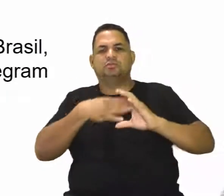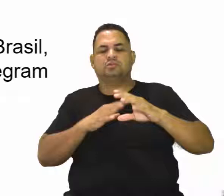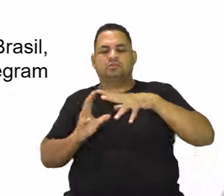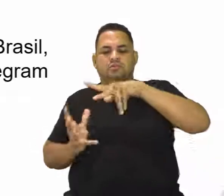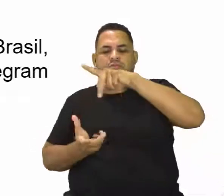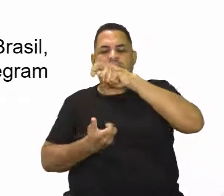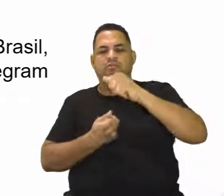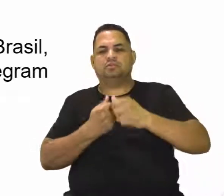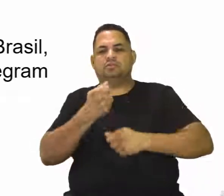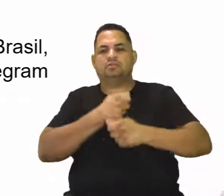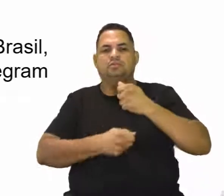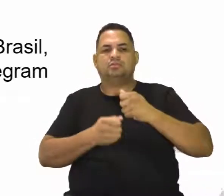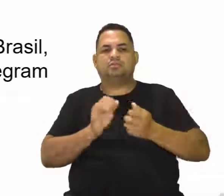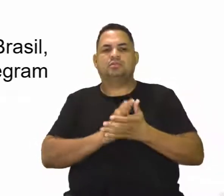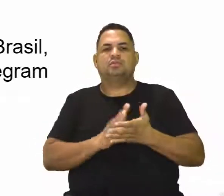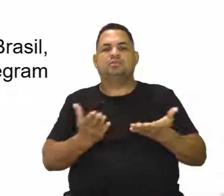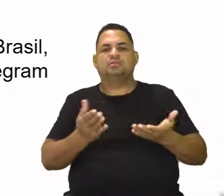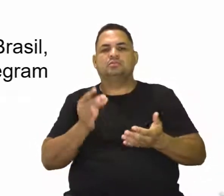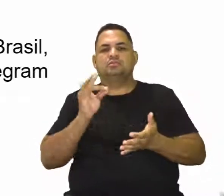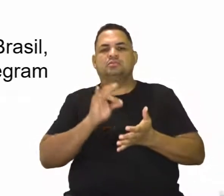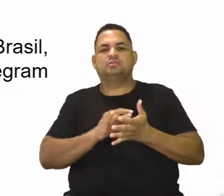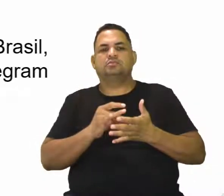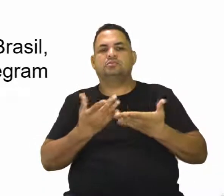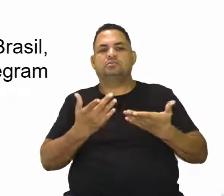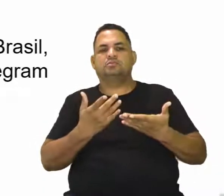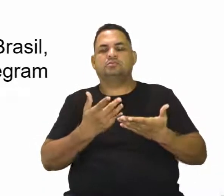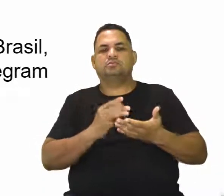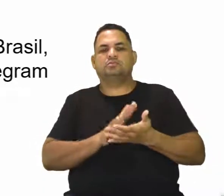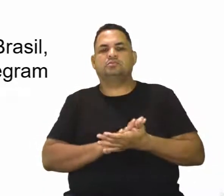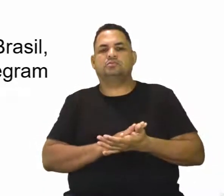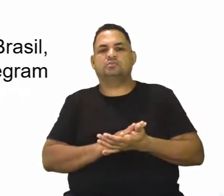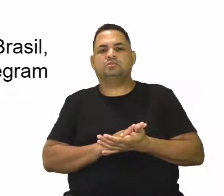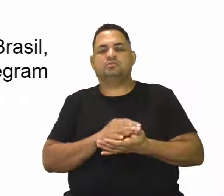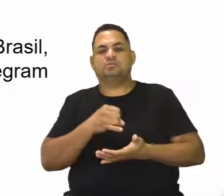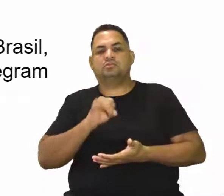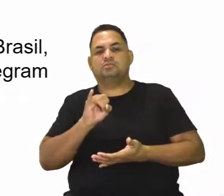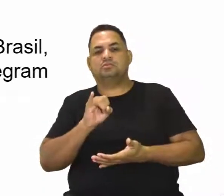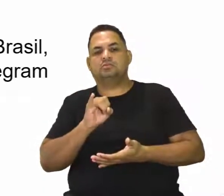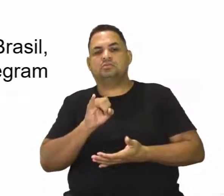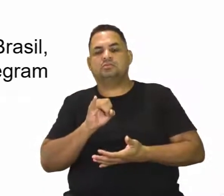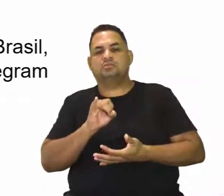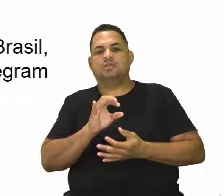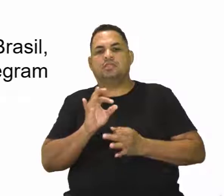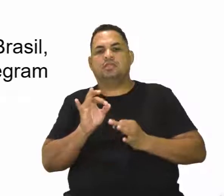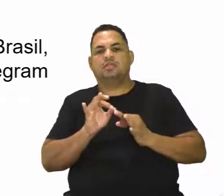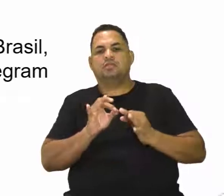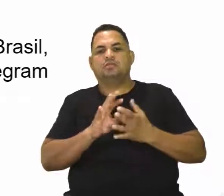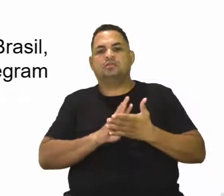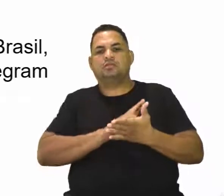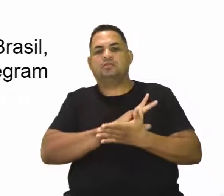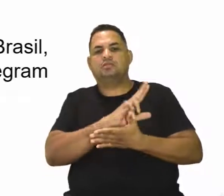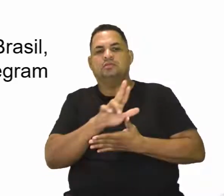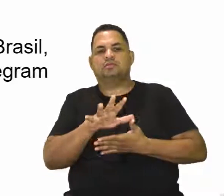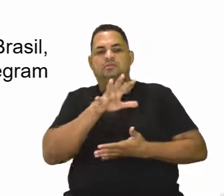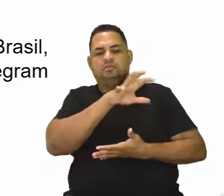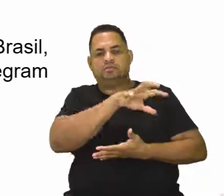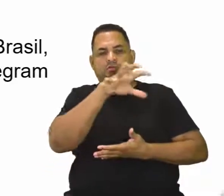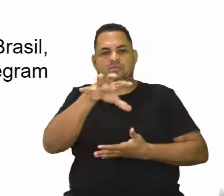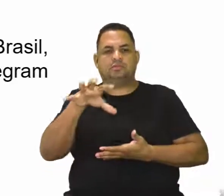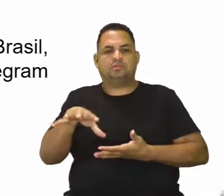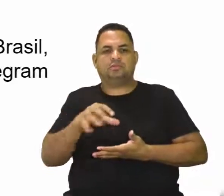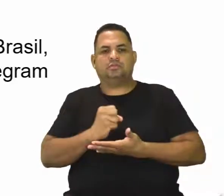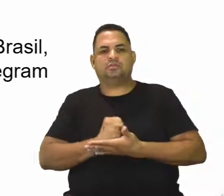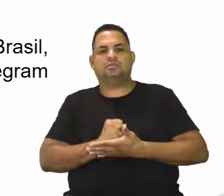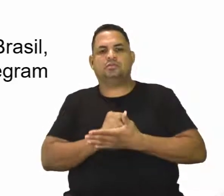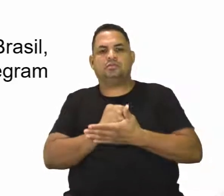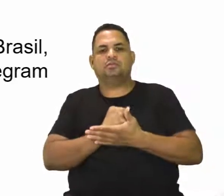características da globalização é o fato de que se manifestar nos mais diversos campos